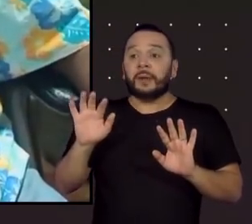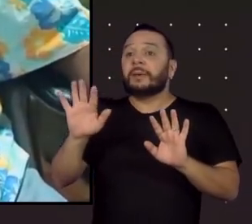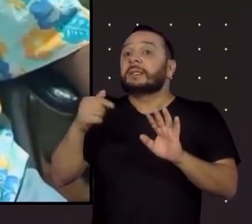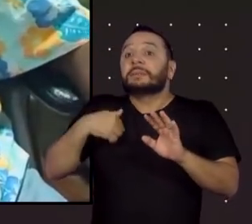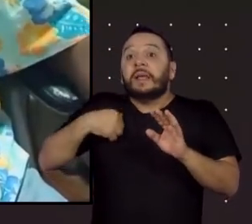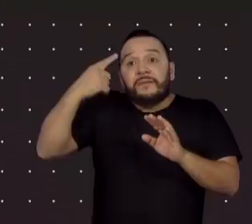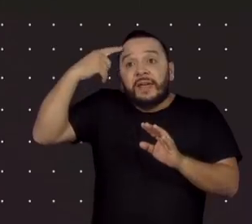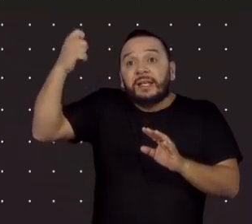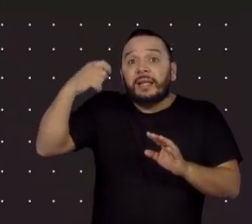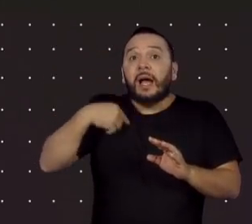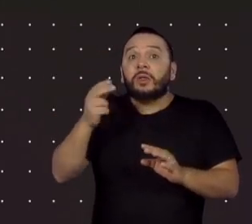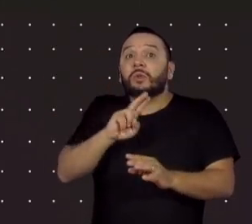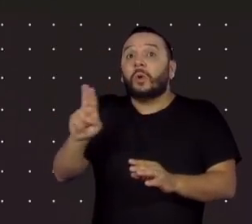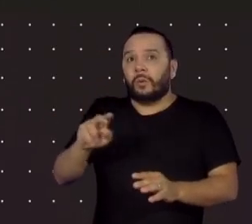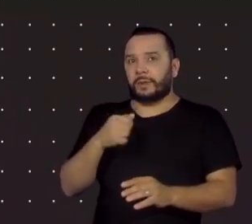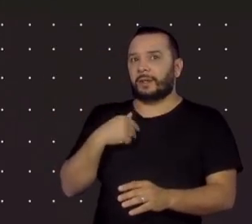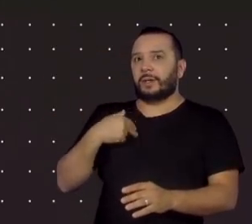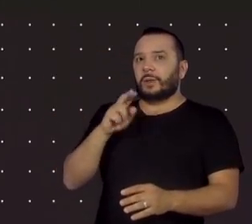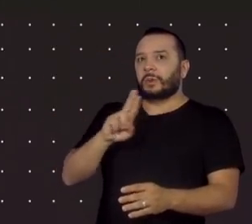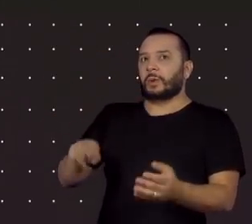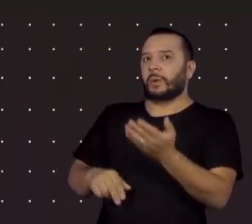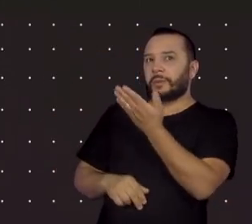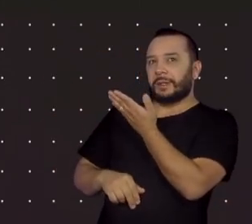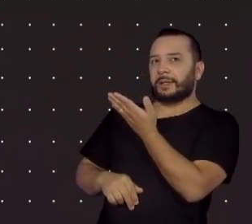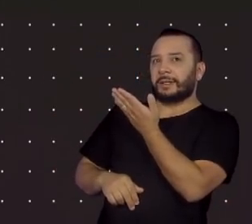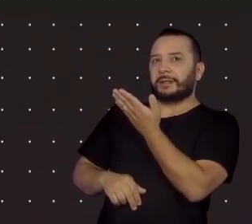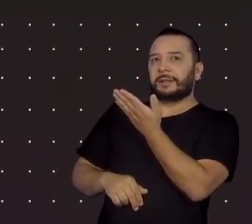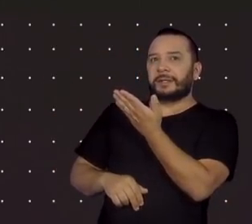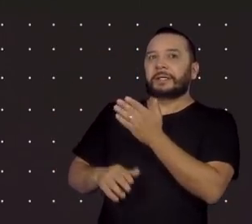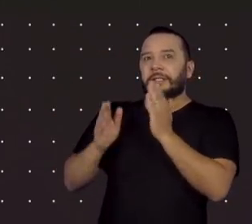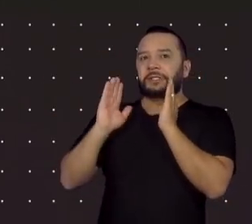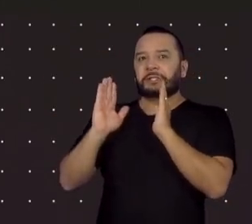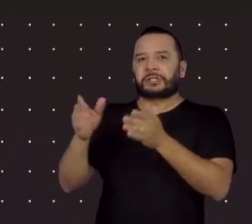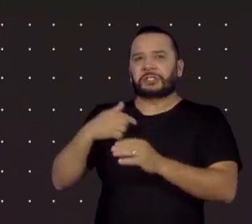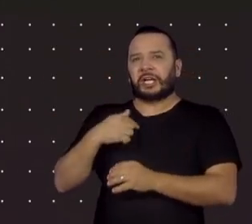a sonoridade. Johnny Bradford.